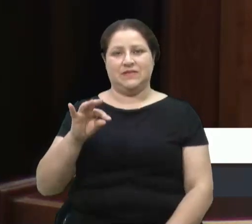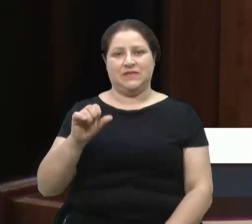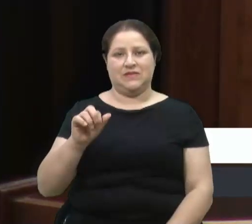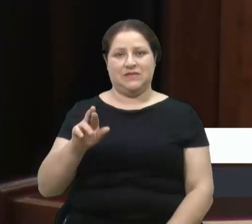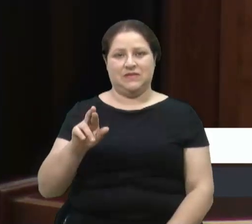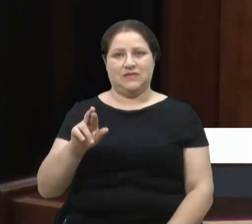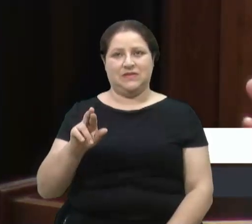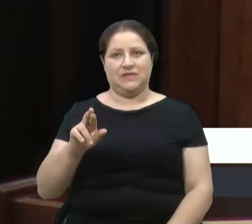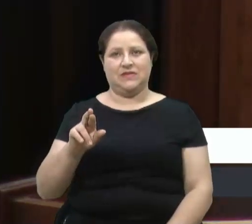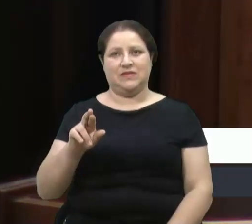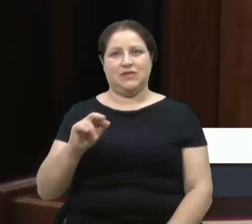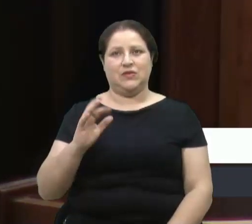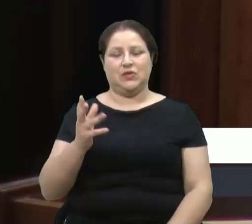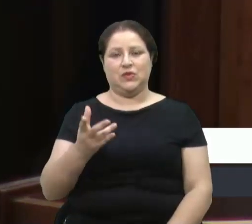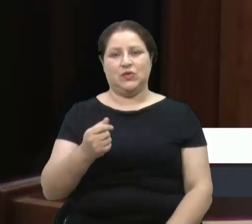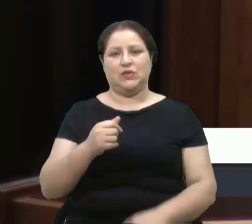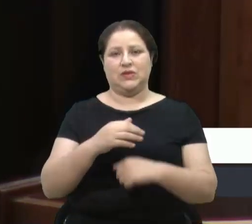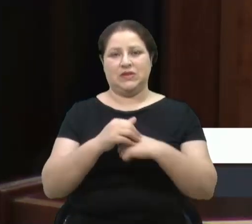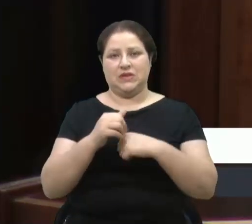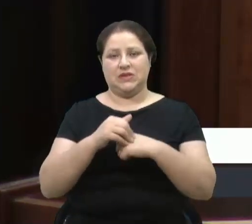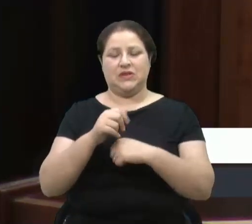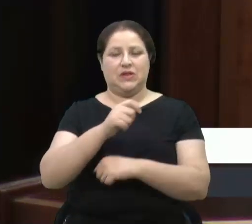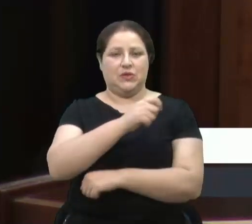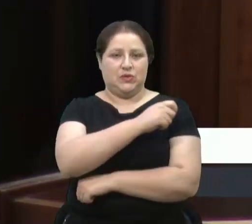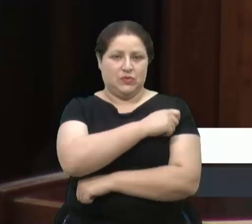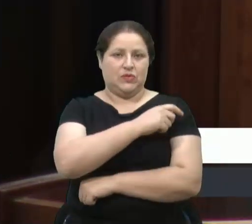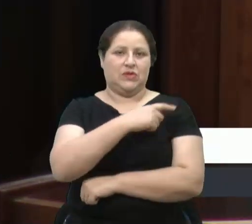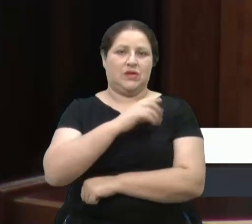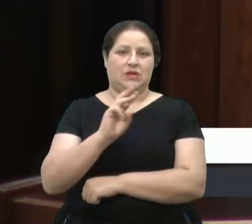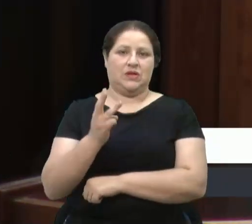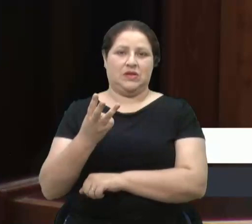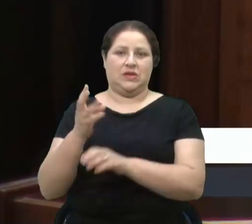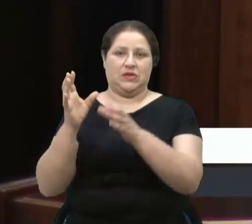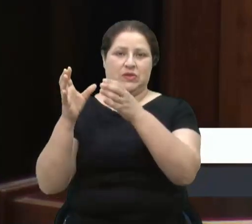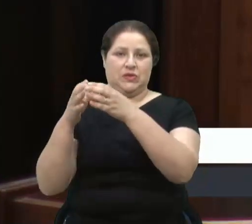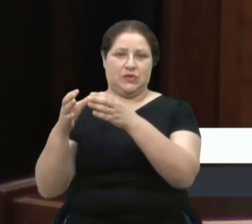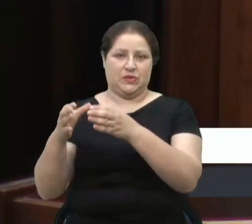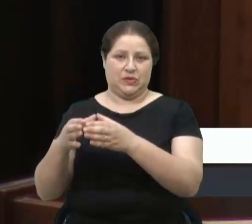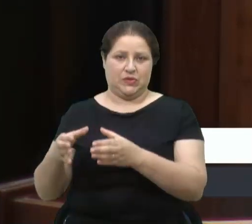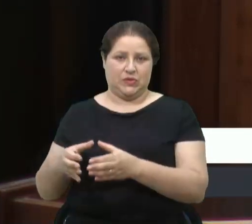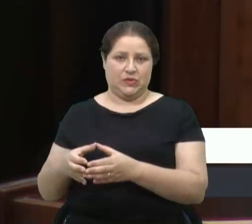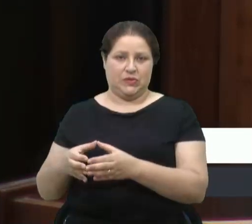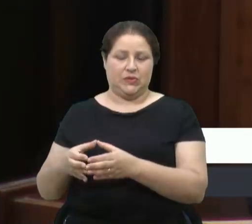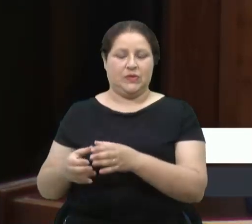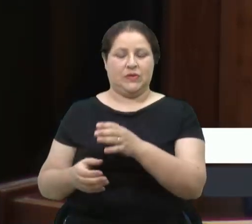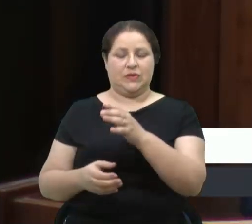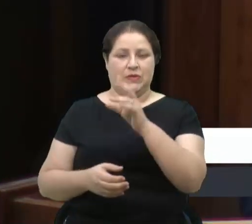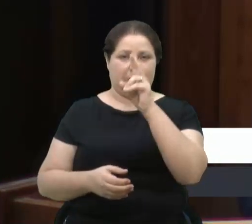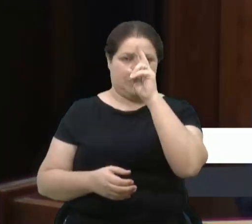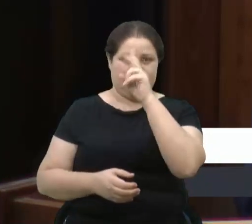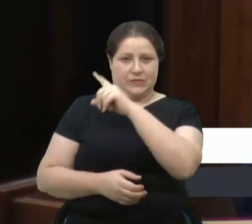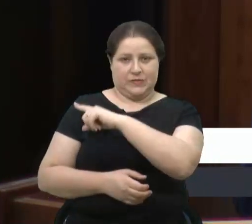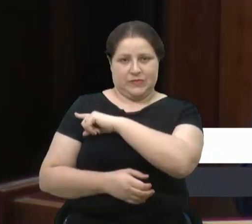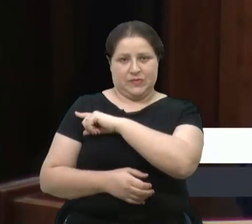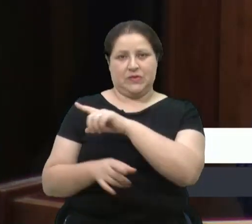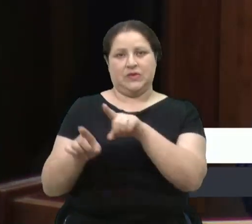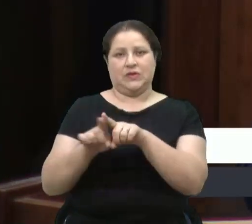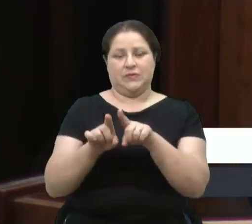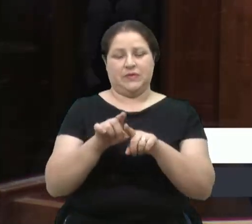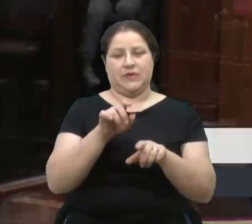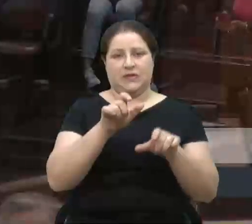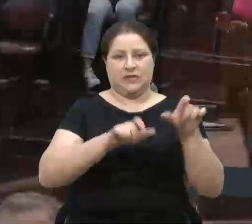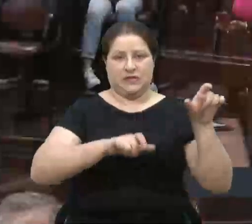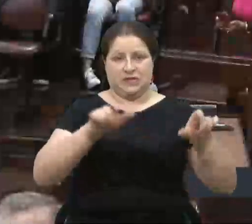alunos Aqui nós temos as três turmas do primeiro ano e os nossos professores estão aqui também